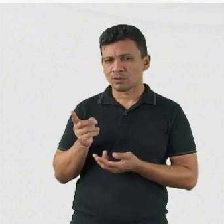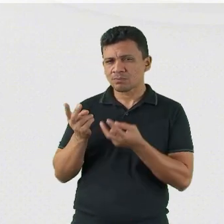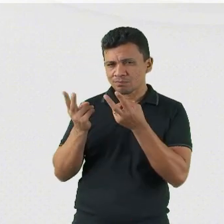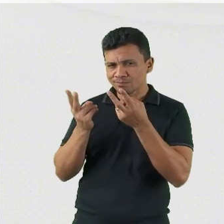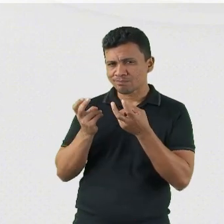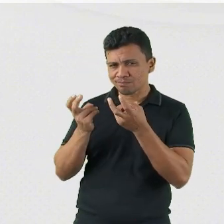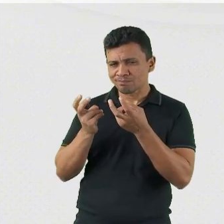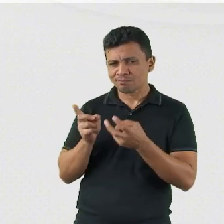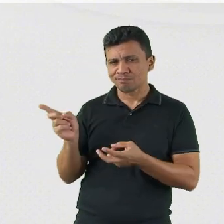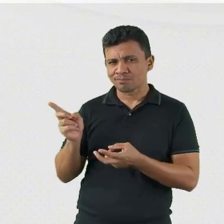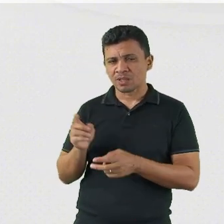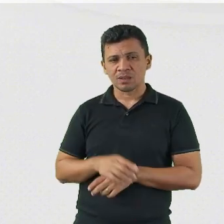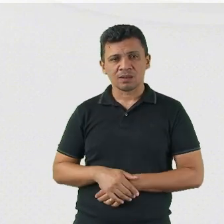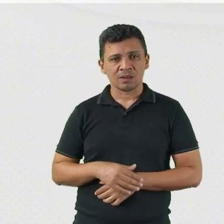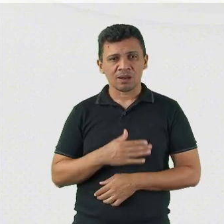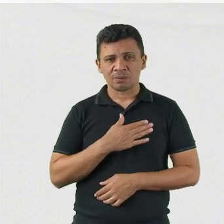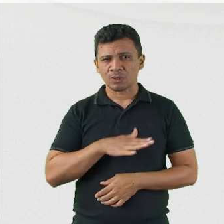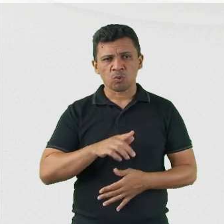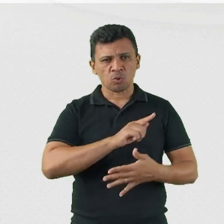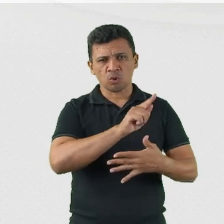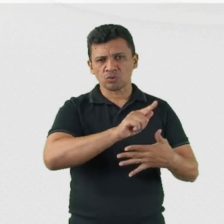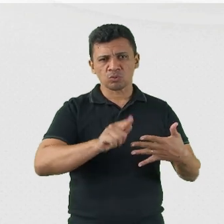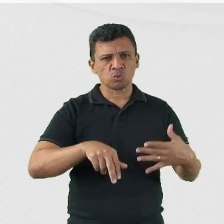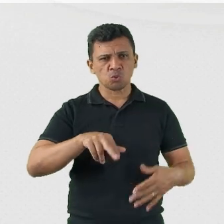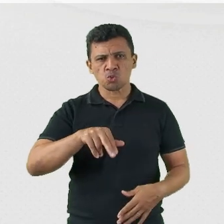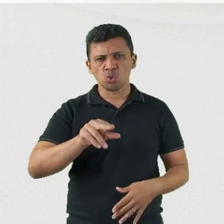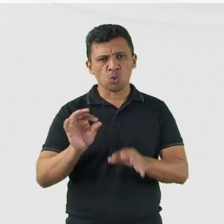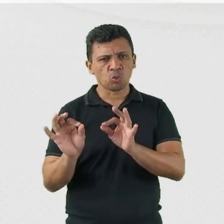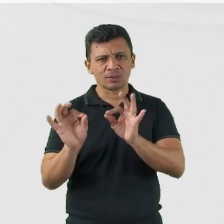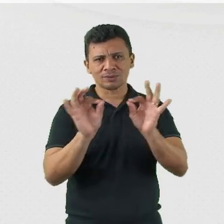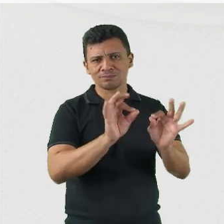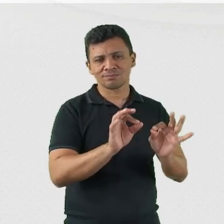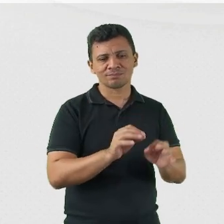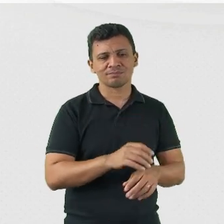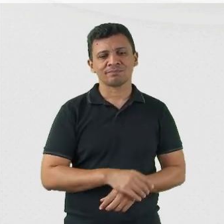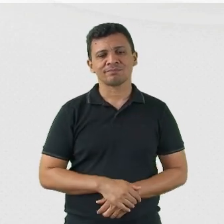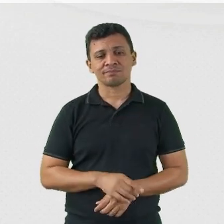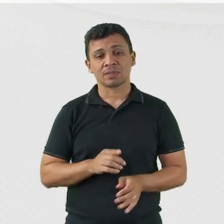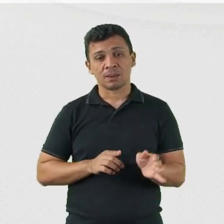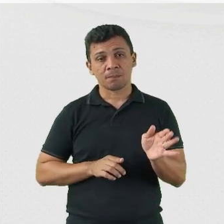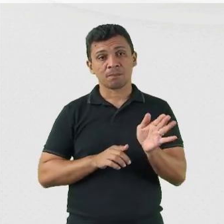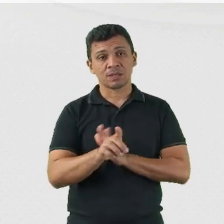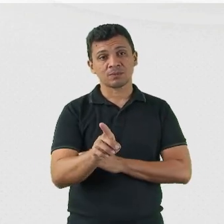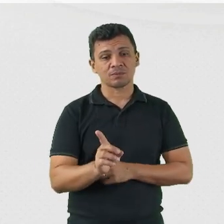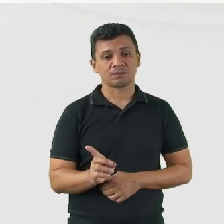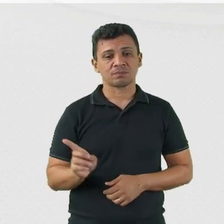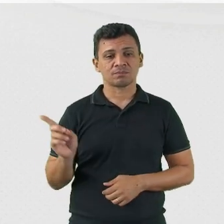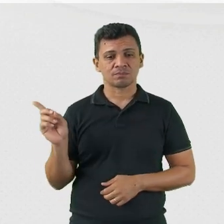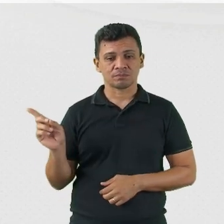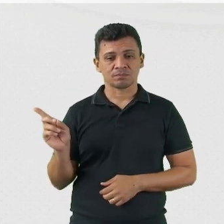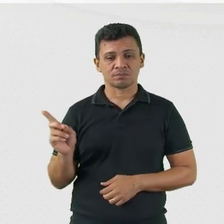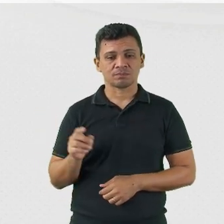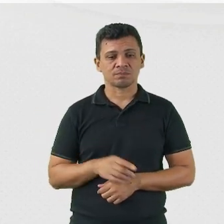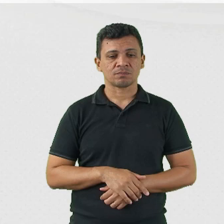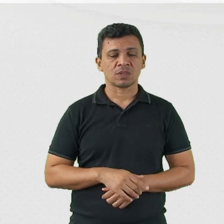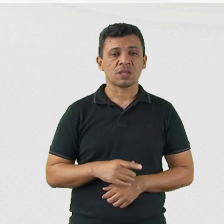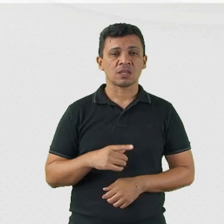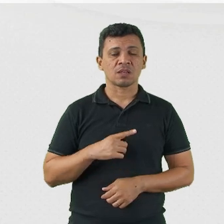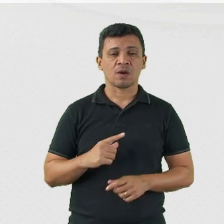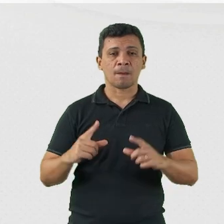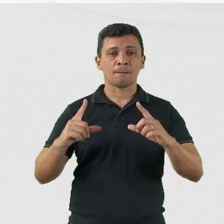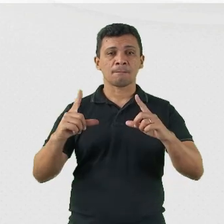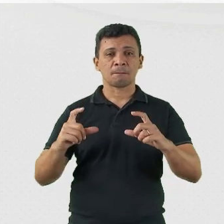para quem não gosta do gênero ou para quem nunca assistiu. Bom, vamos para mais uma questão. Aqui nós temos um recorte de um vídeo